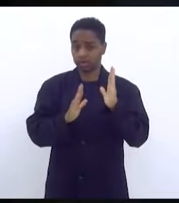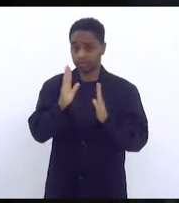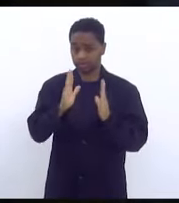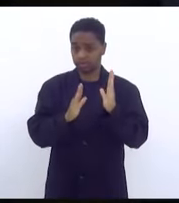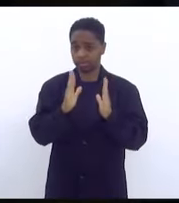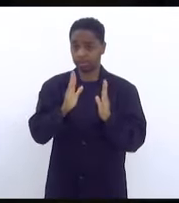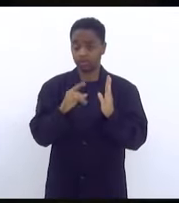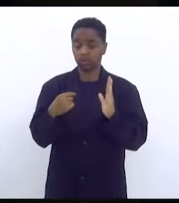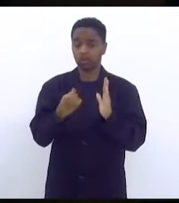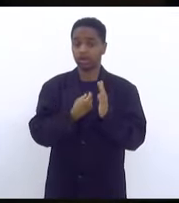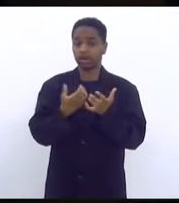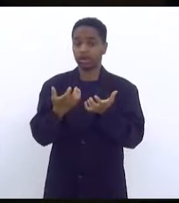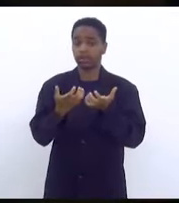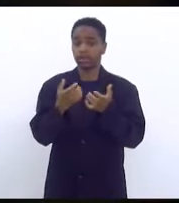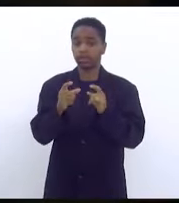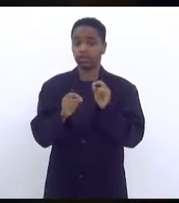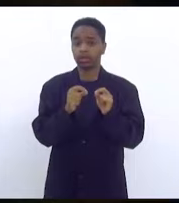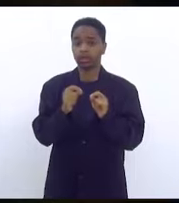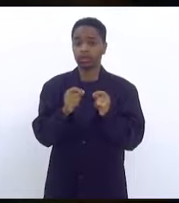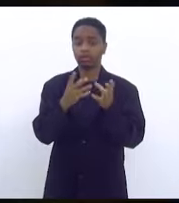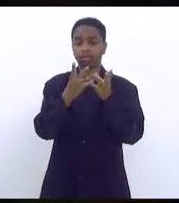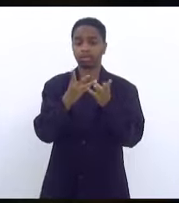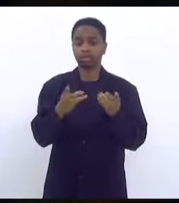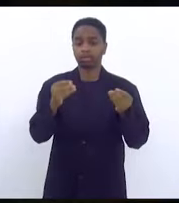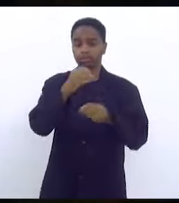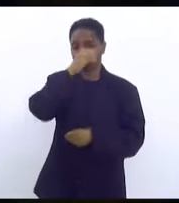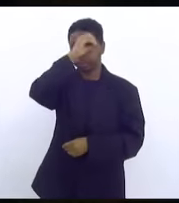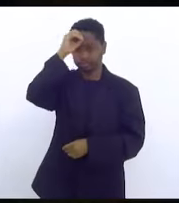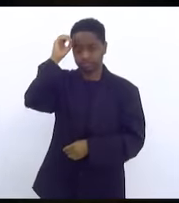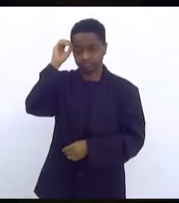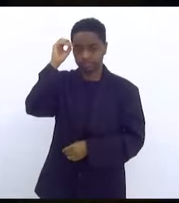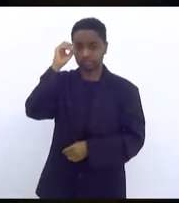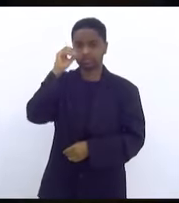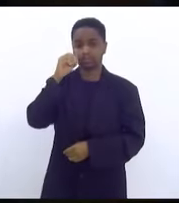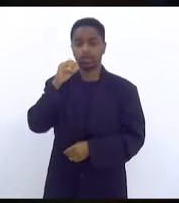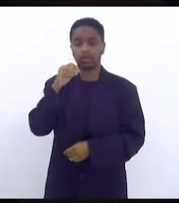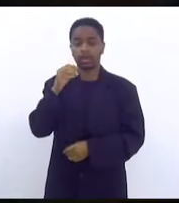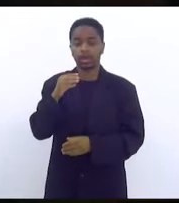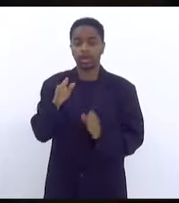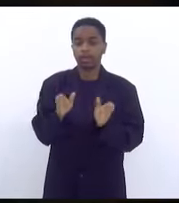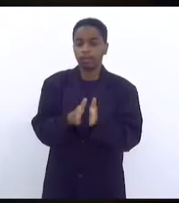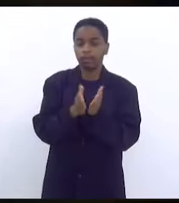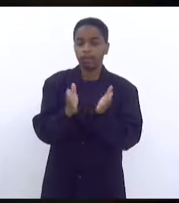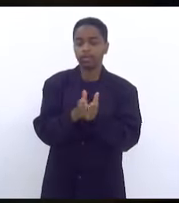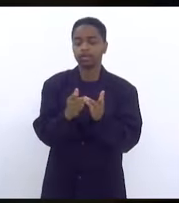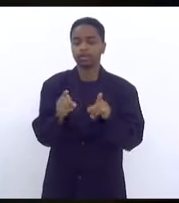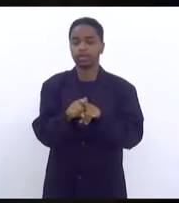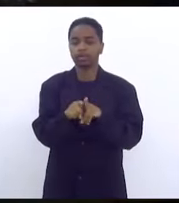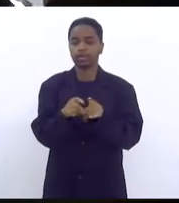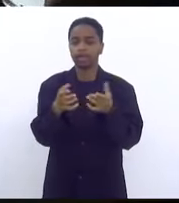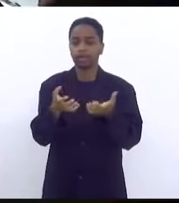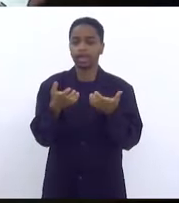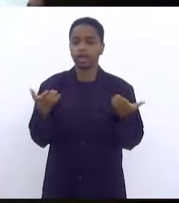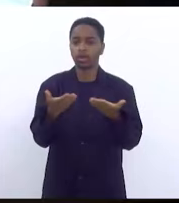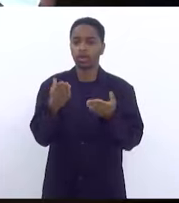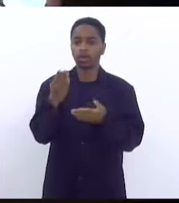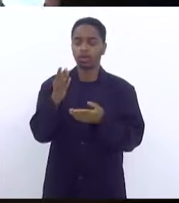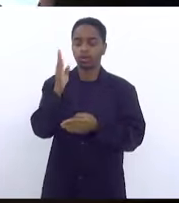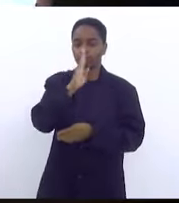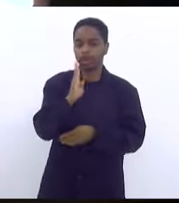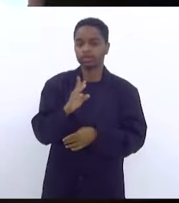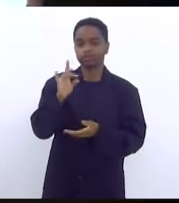quer combater o analfabetismo, a ignorância, a miséria, e fazer com que o Brasil